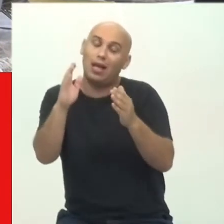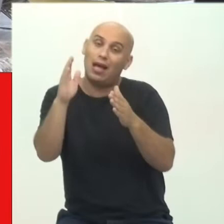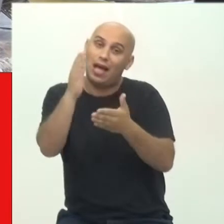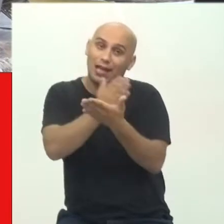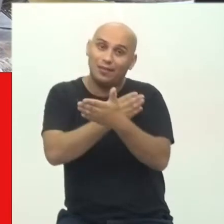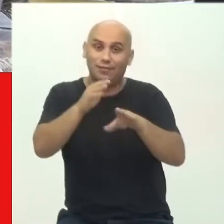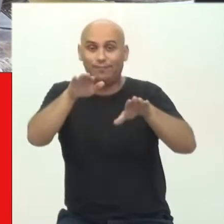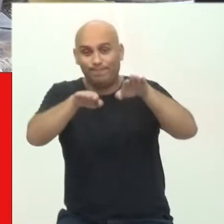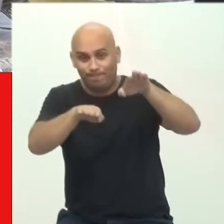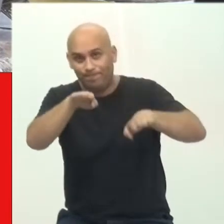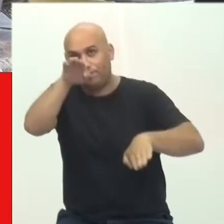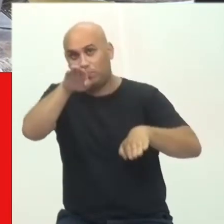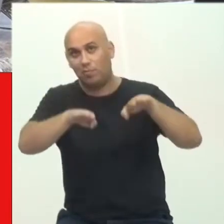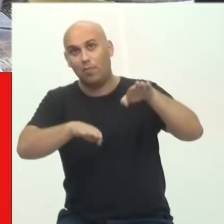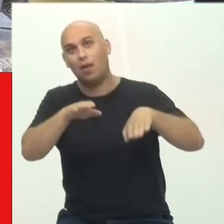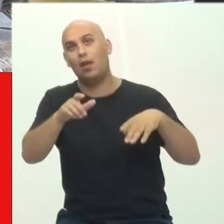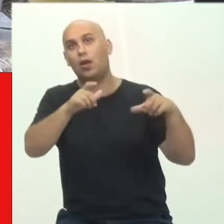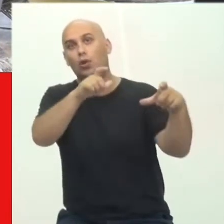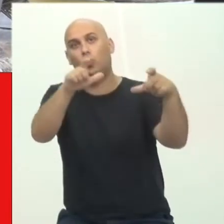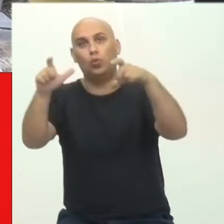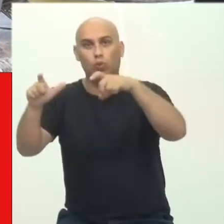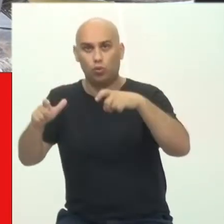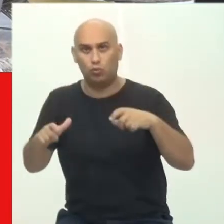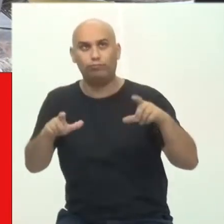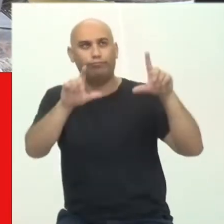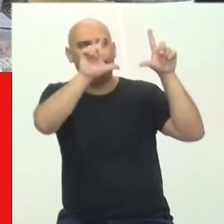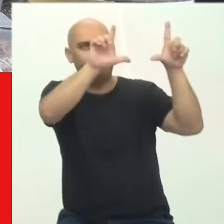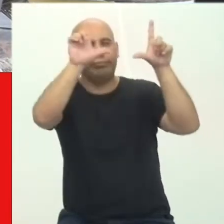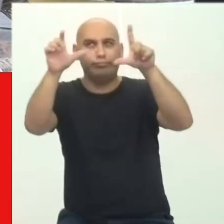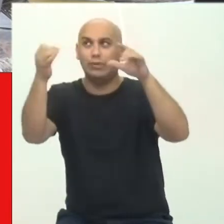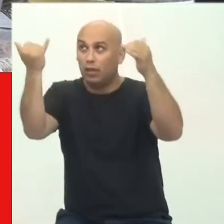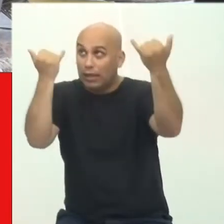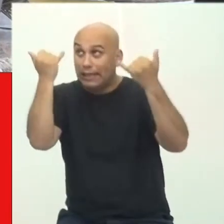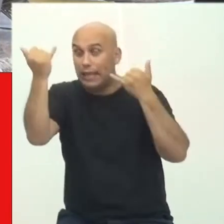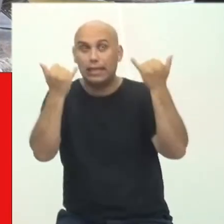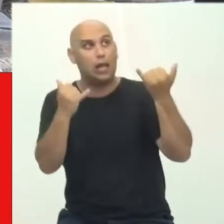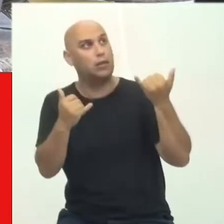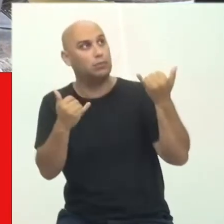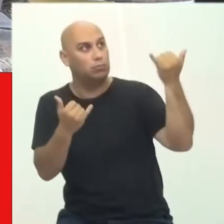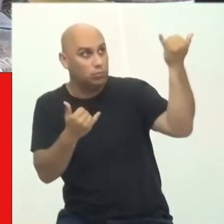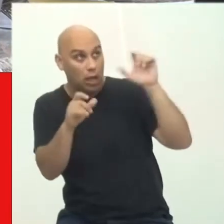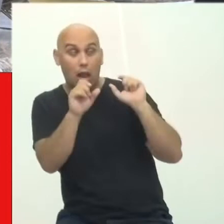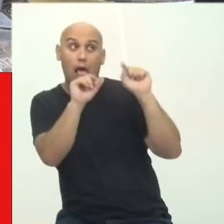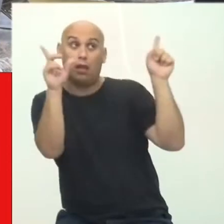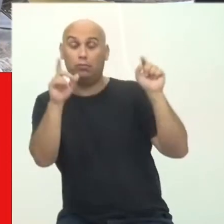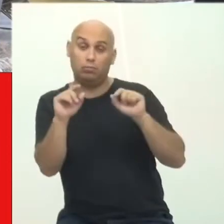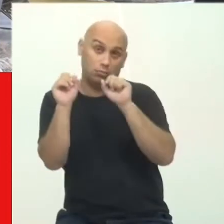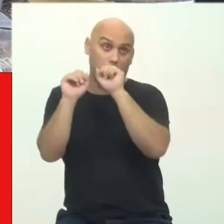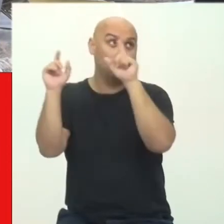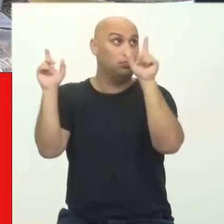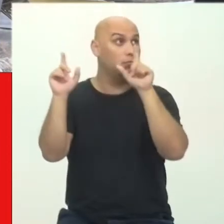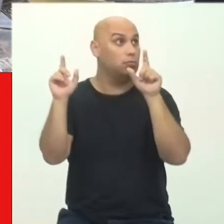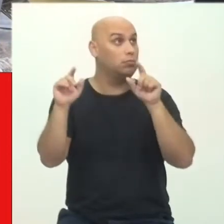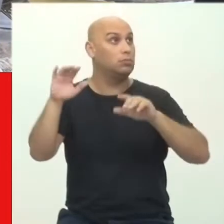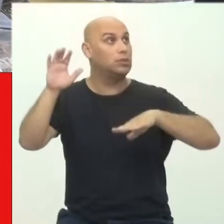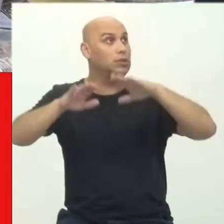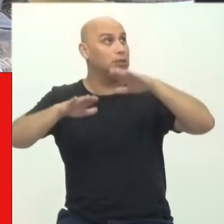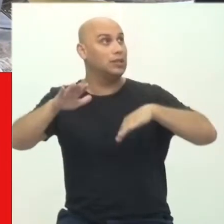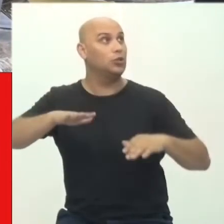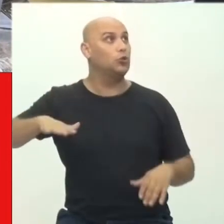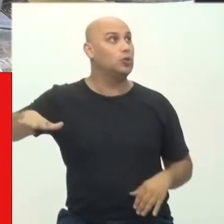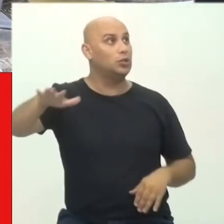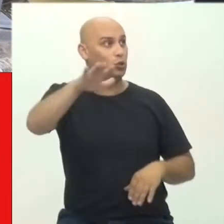feito um local com uma boa sinalização vertical, dizendo aqui é um espaço compartilhado. Isso foi